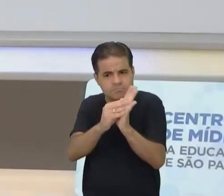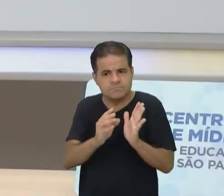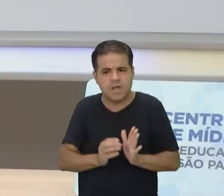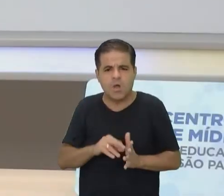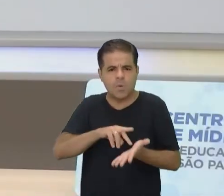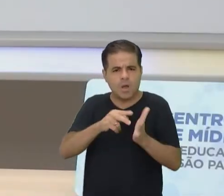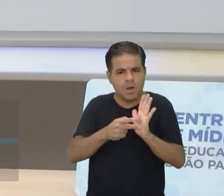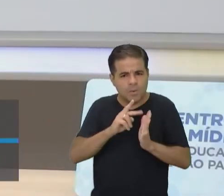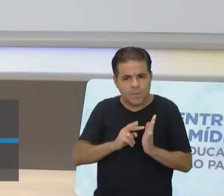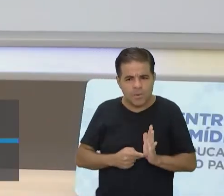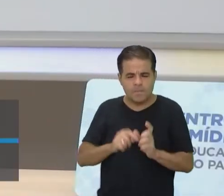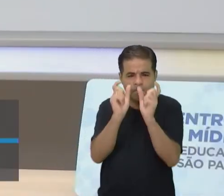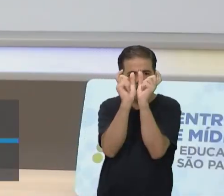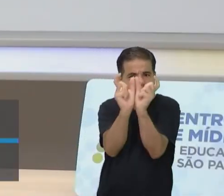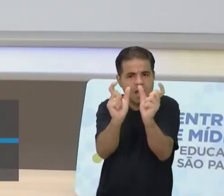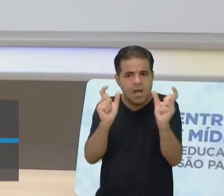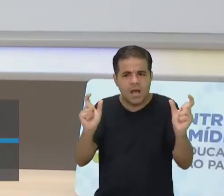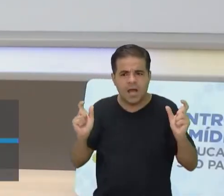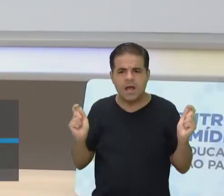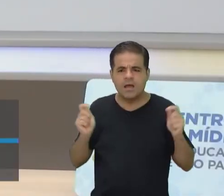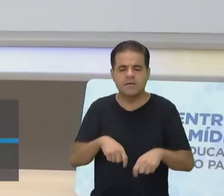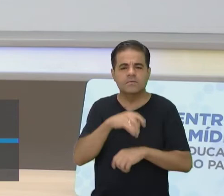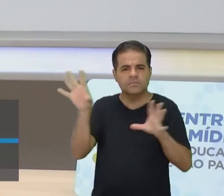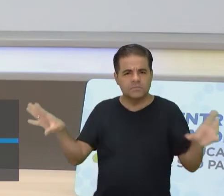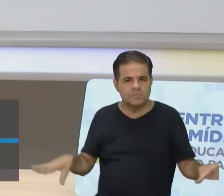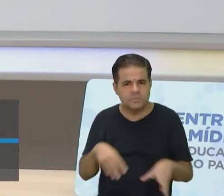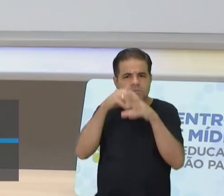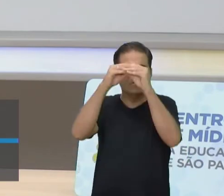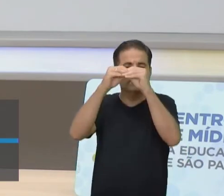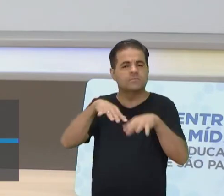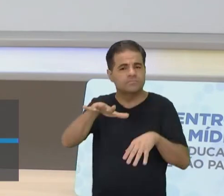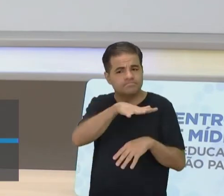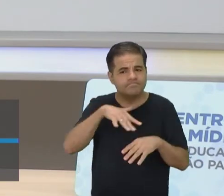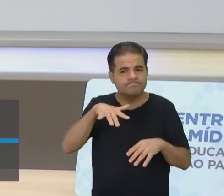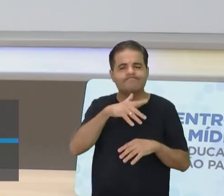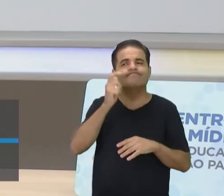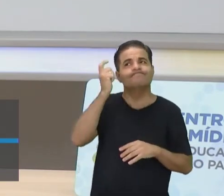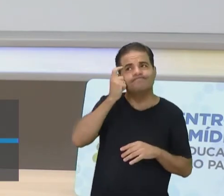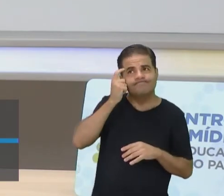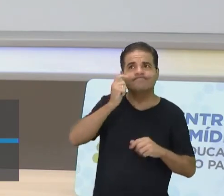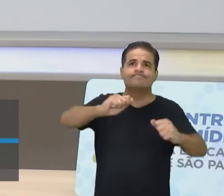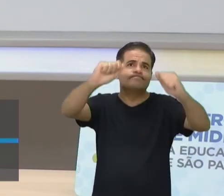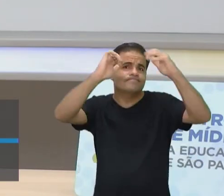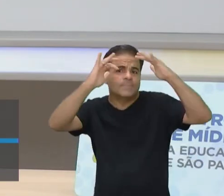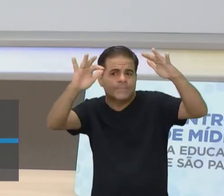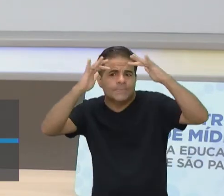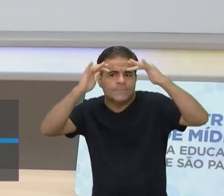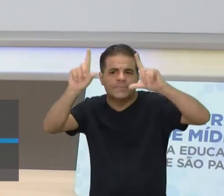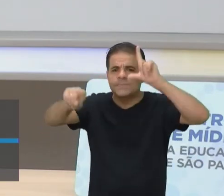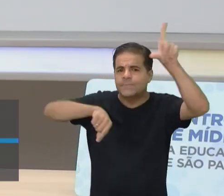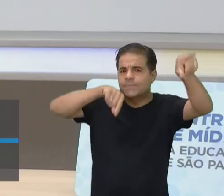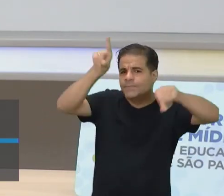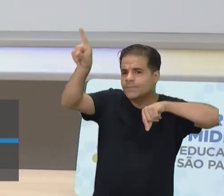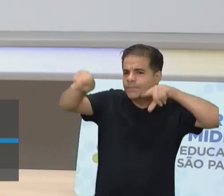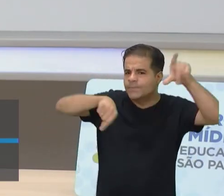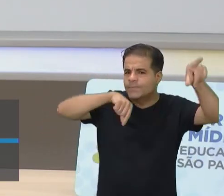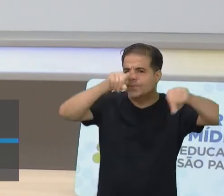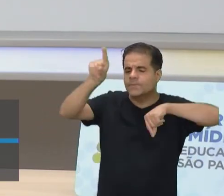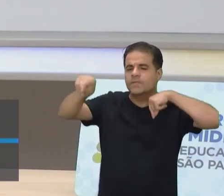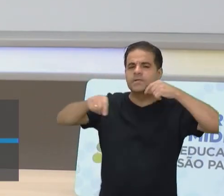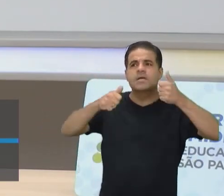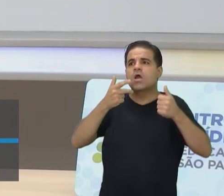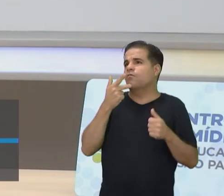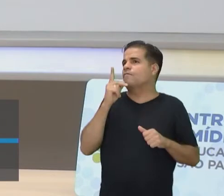muito significado em cada uma das palavras para poder compor aquele cenário, a gente tem que escolher muito bem. Eu não vou falar